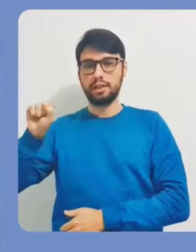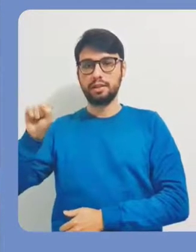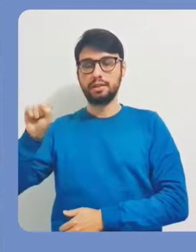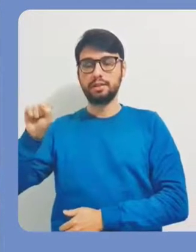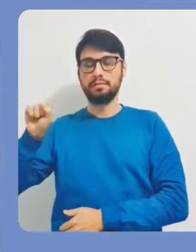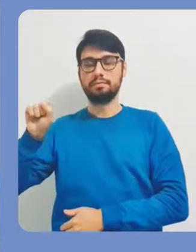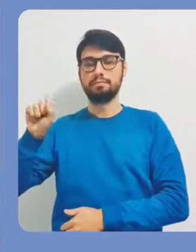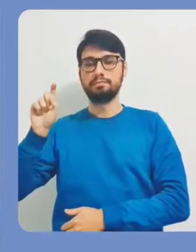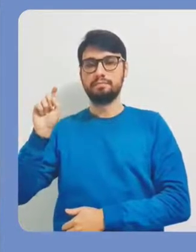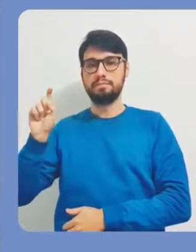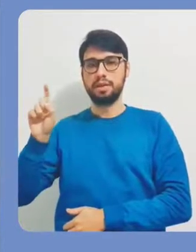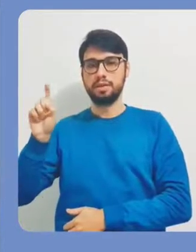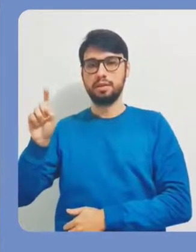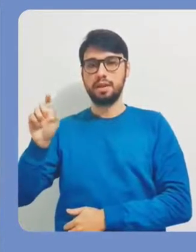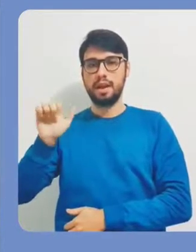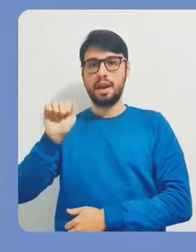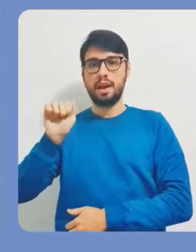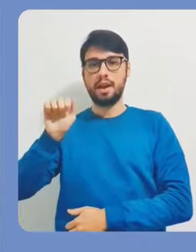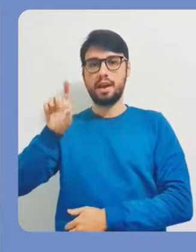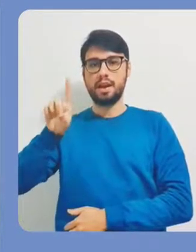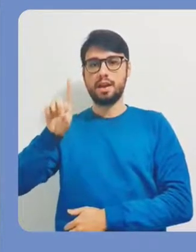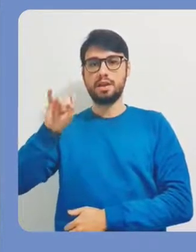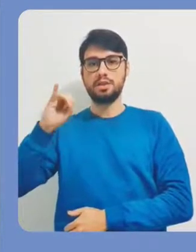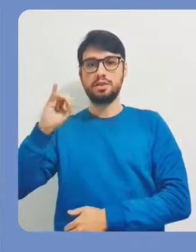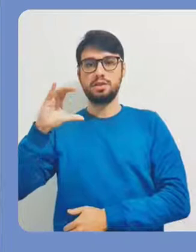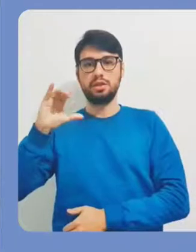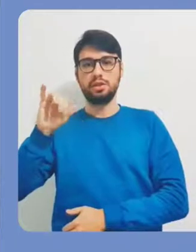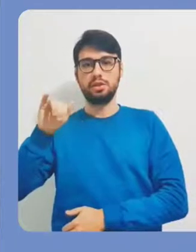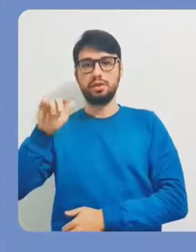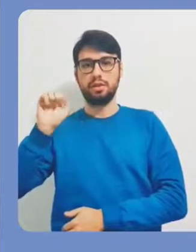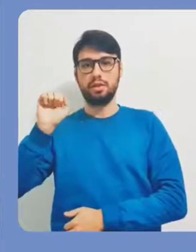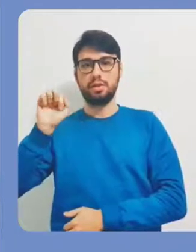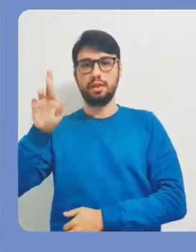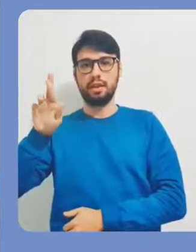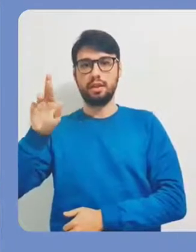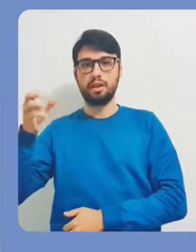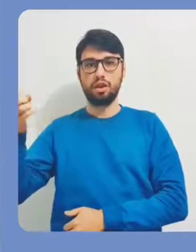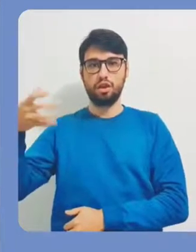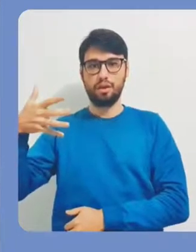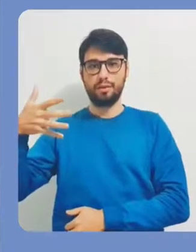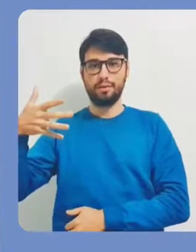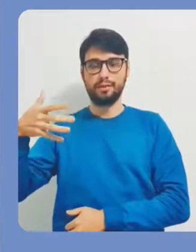lateral clicar na opções Páginas, Adicionar Nova.